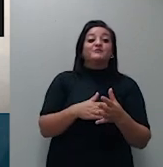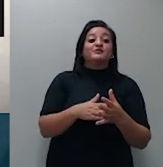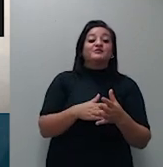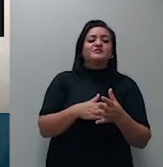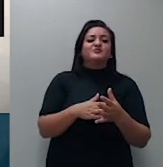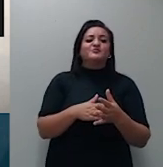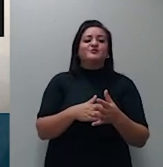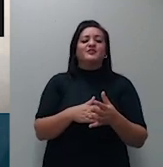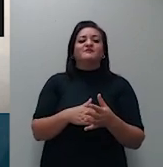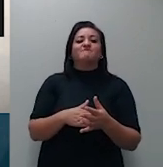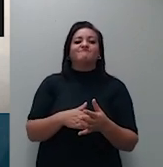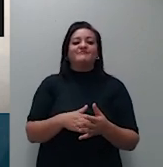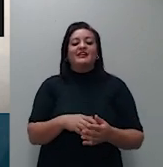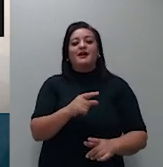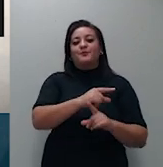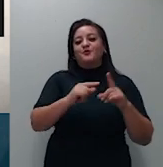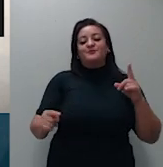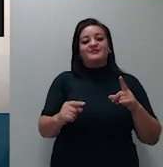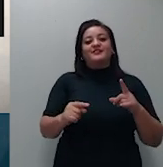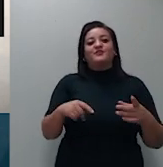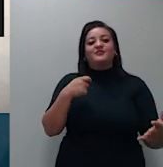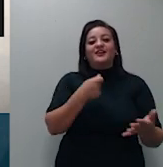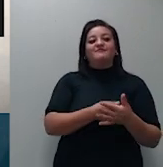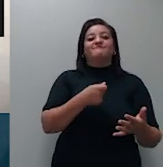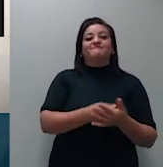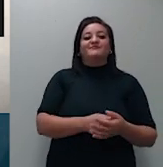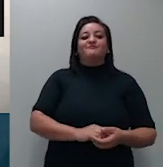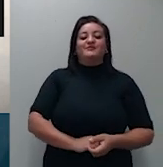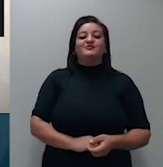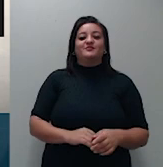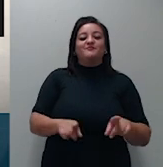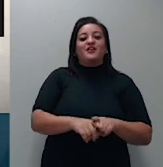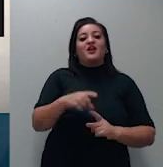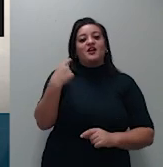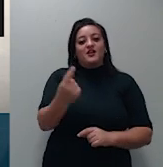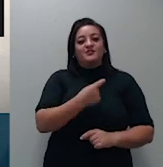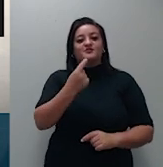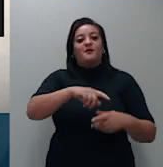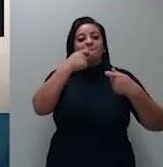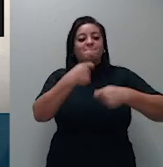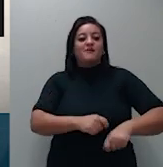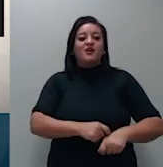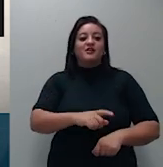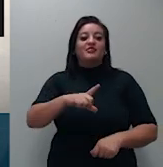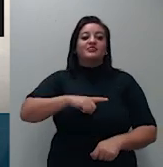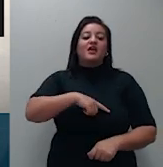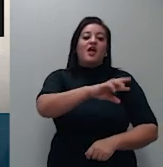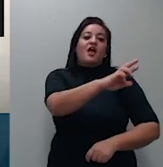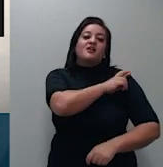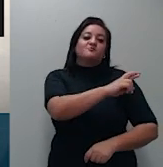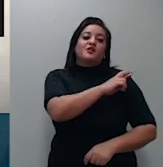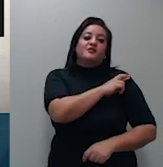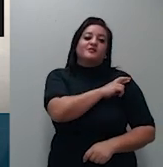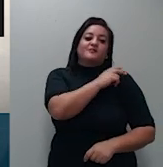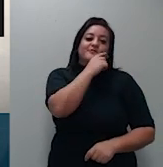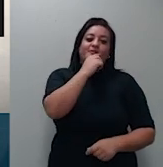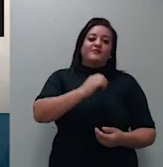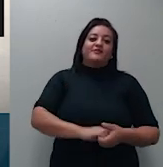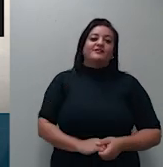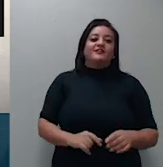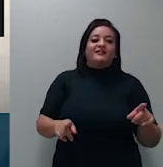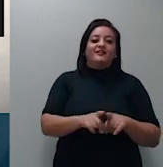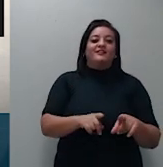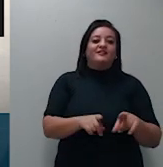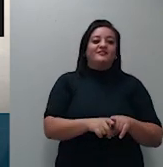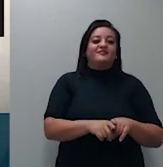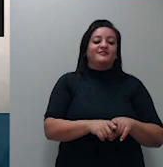de internet somente poderá ser responsabilizado civilmente por danos decorrentes de